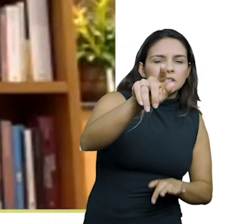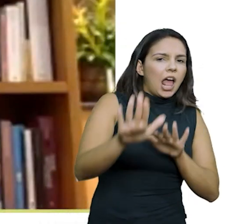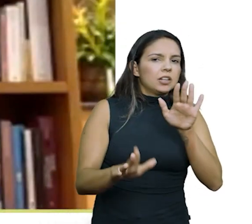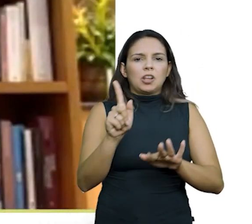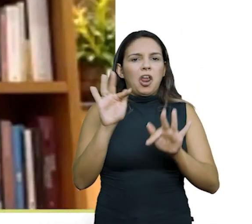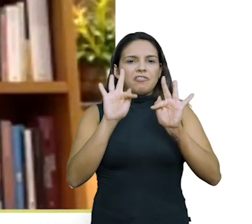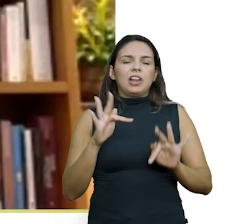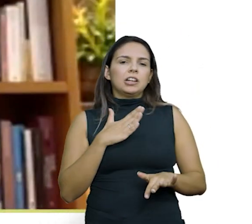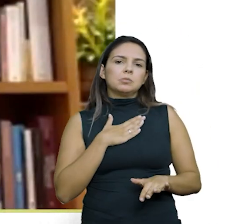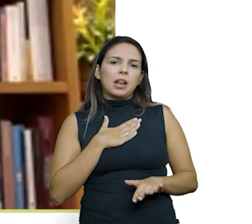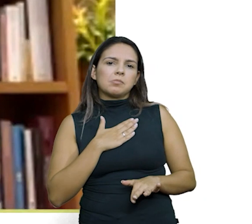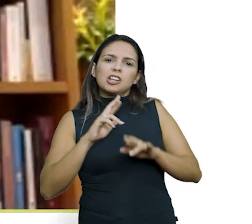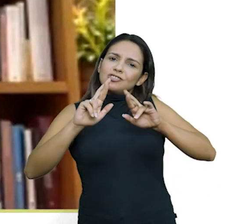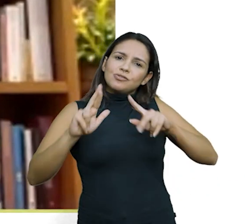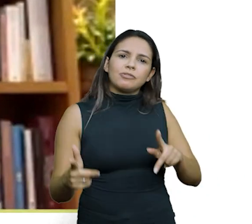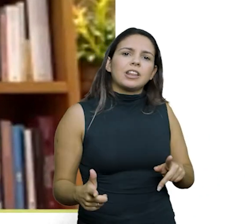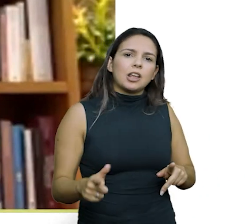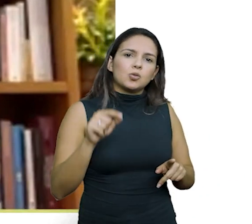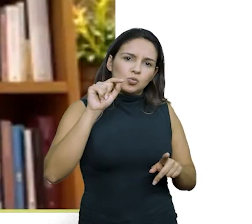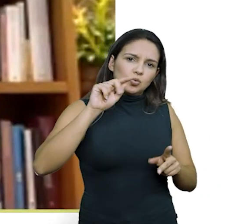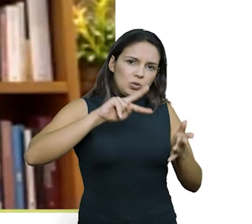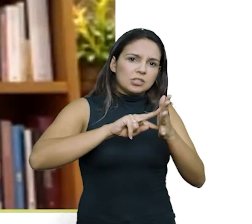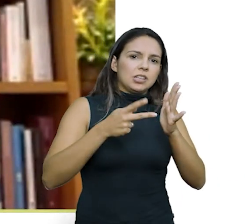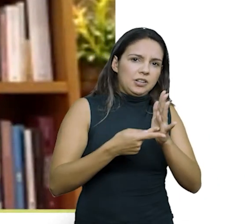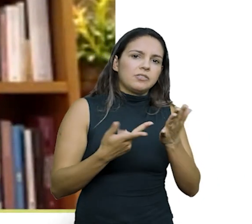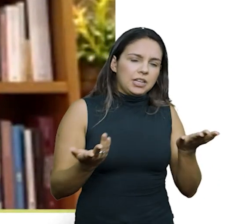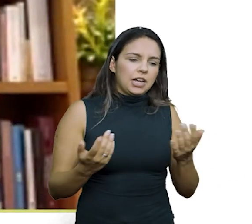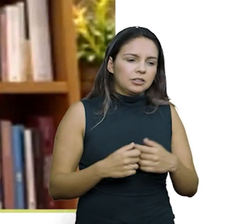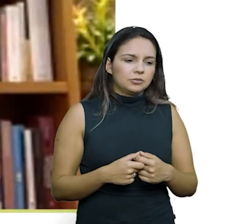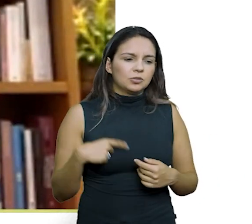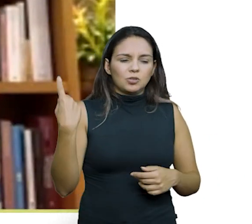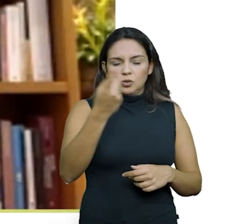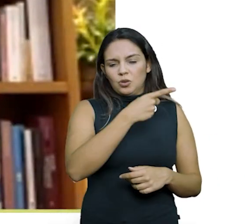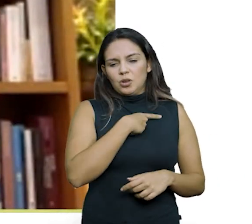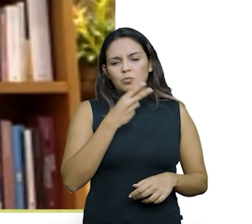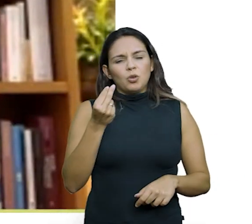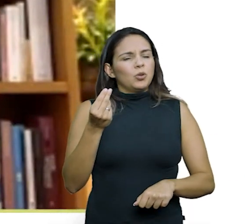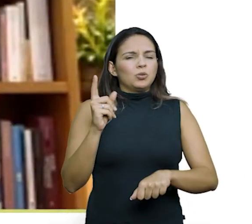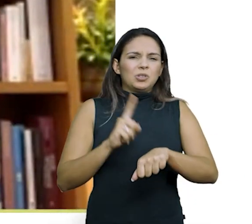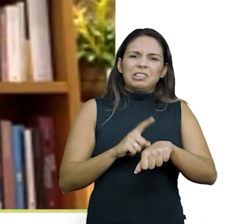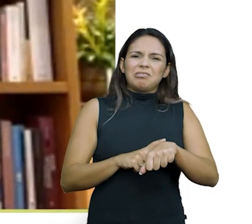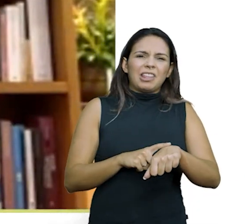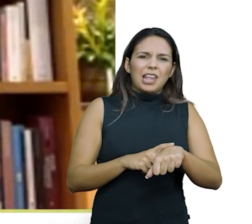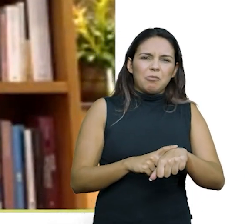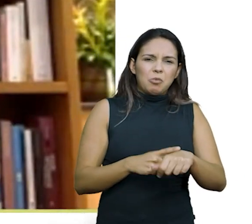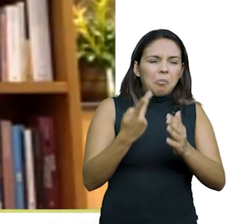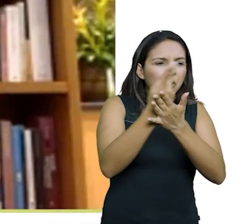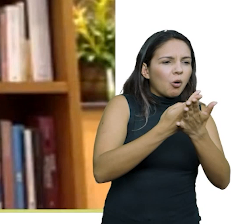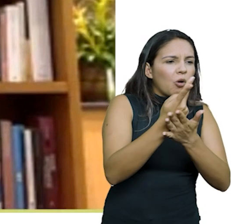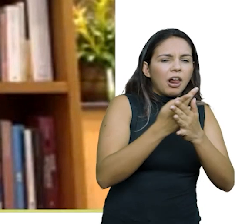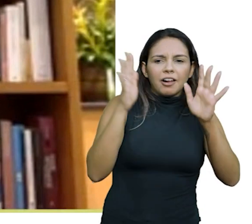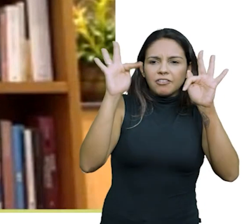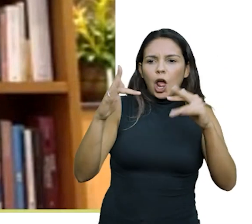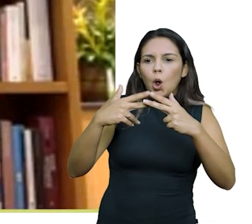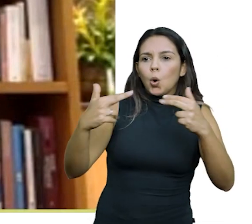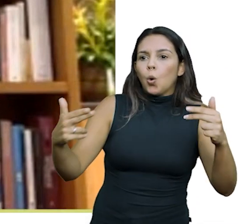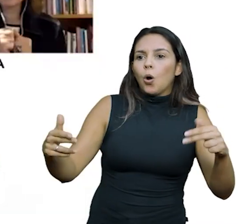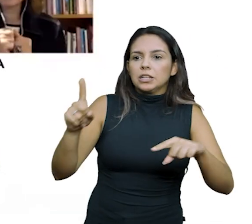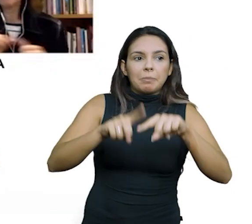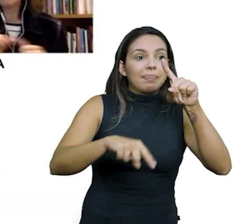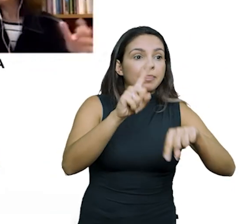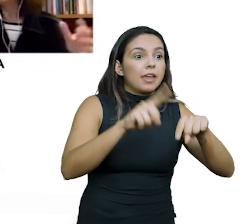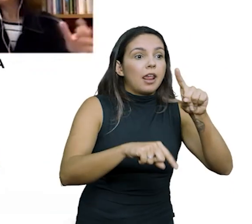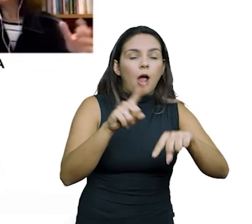feliz não te faz feliz. Agora, eu acho que a gente passou muito tempo procurando a felicidade nas coisas.